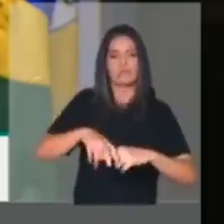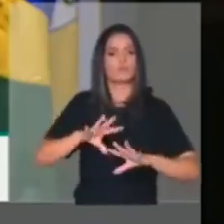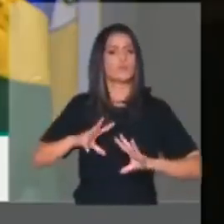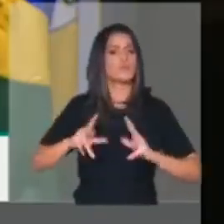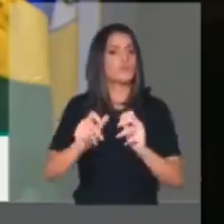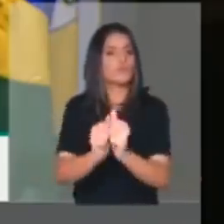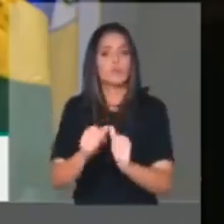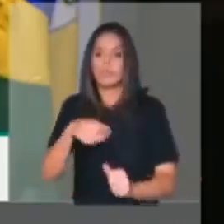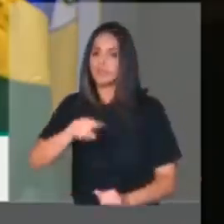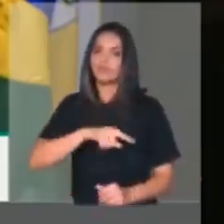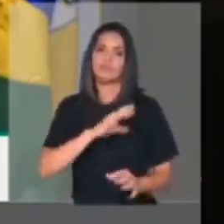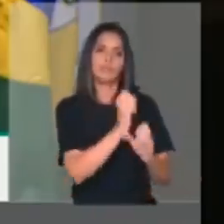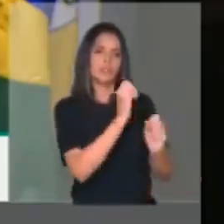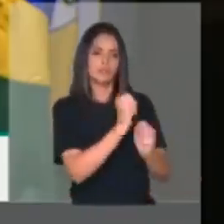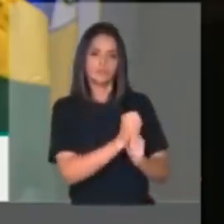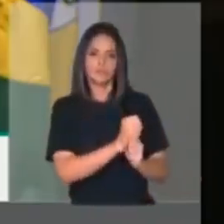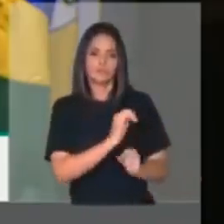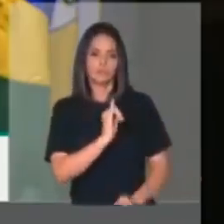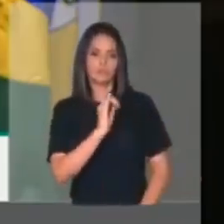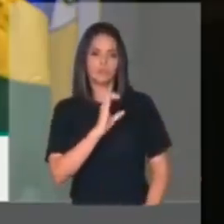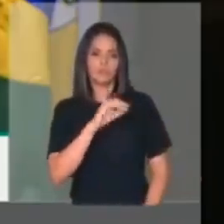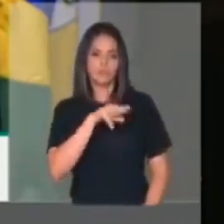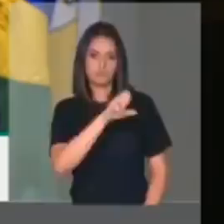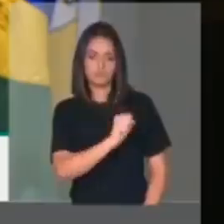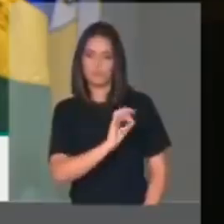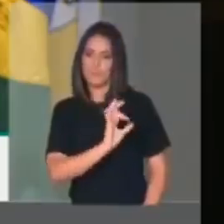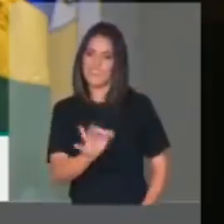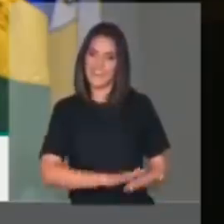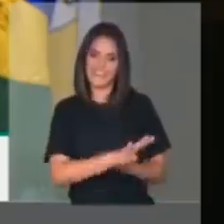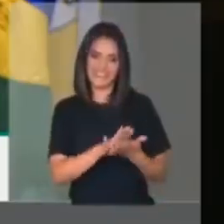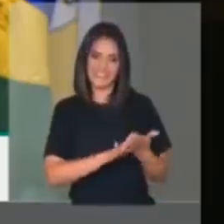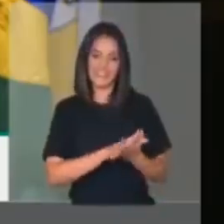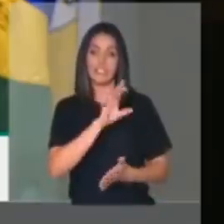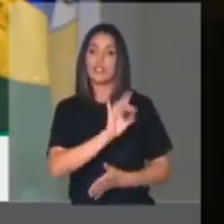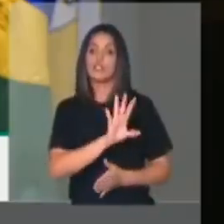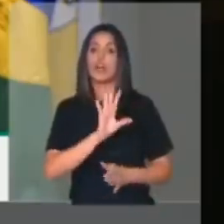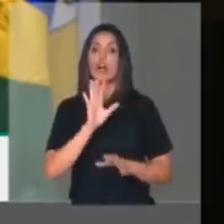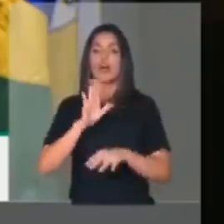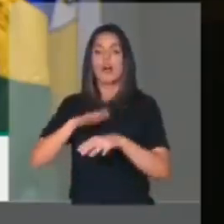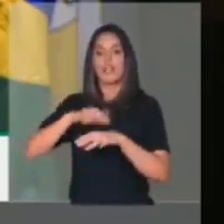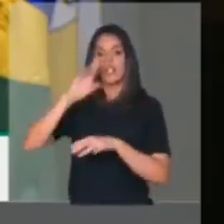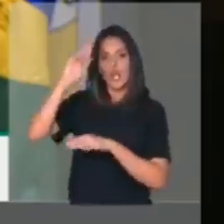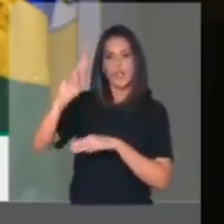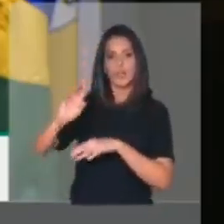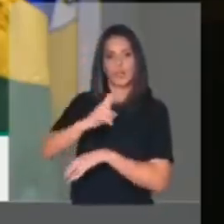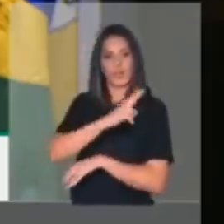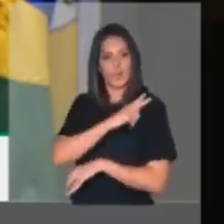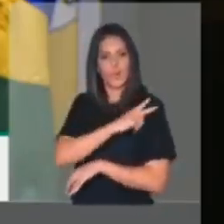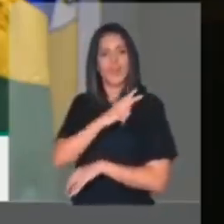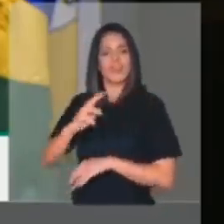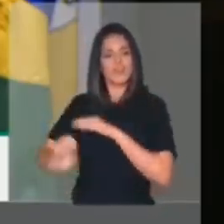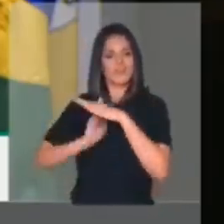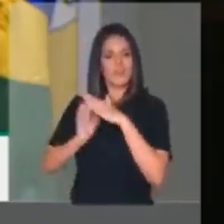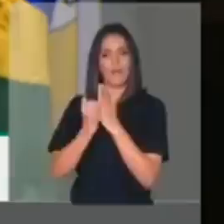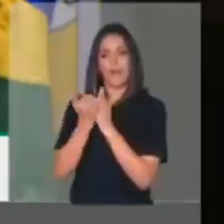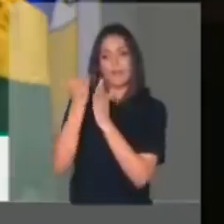hoje não entram no cálculo do crédito do ICMS, são internalizados pelo empreendedor, que tem que aumentar o custo do